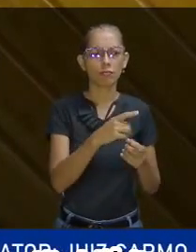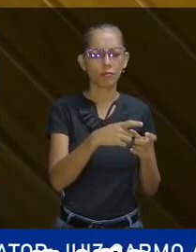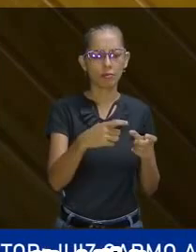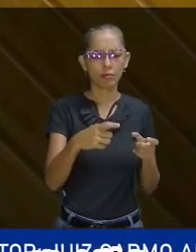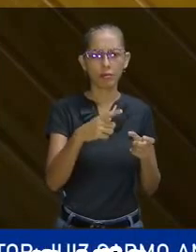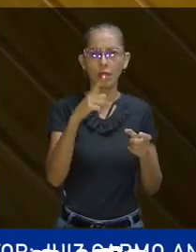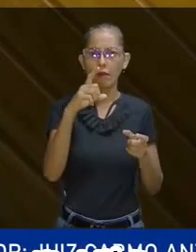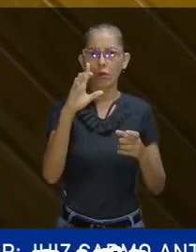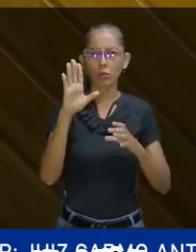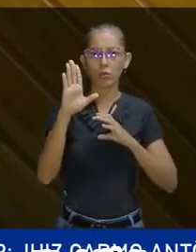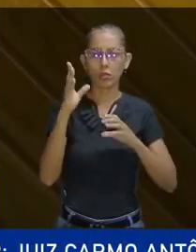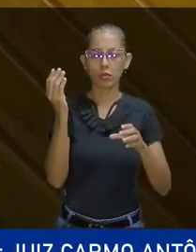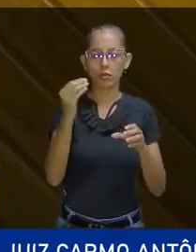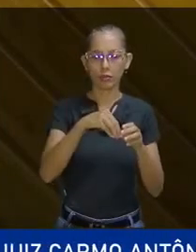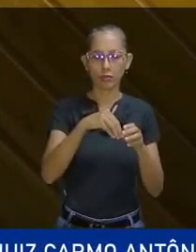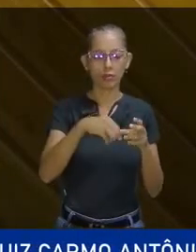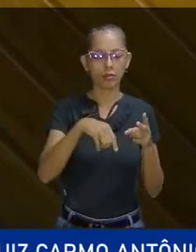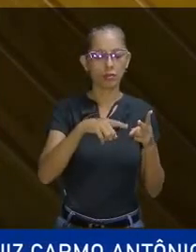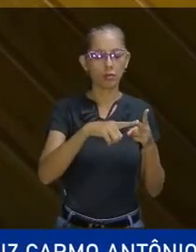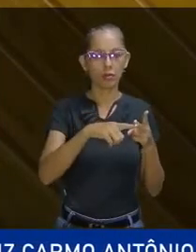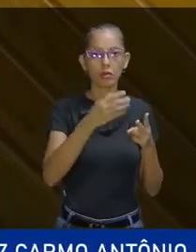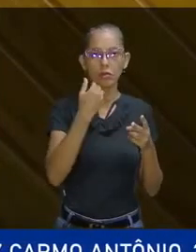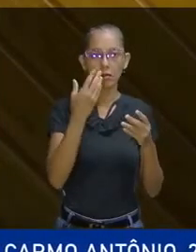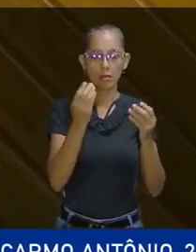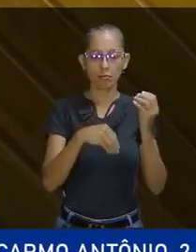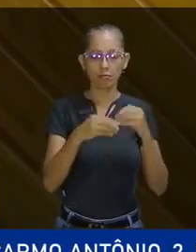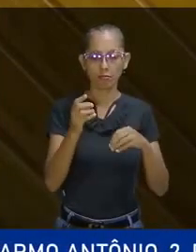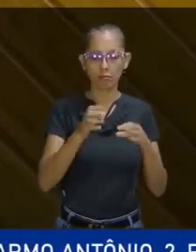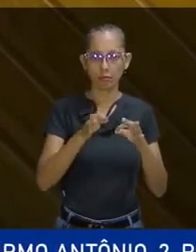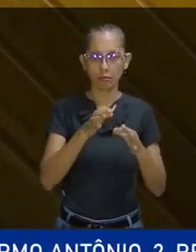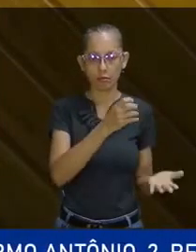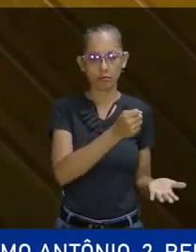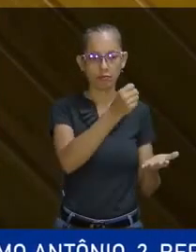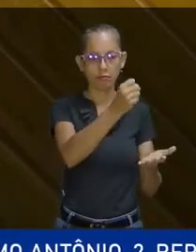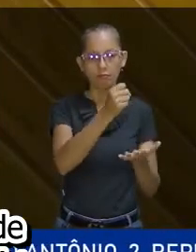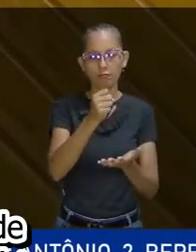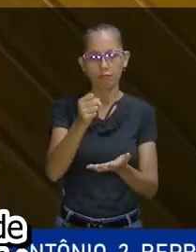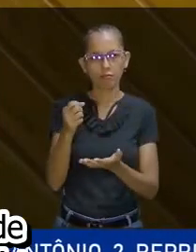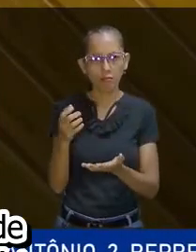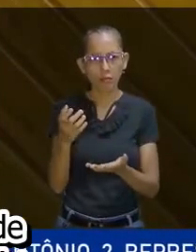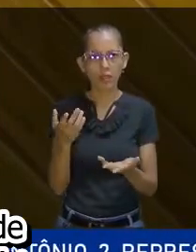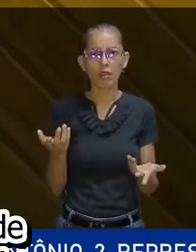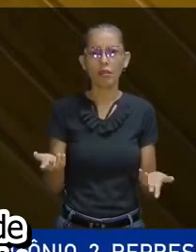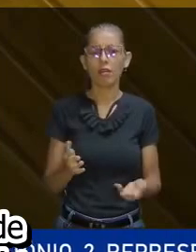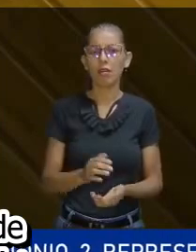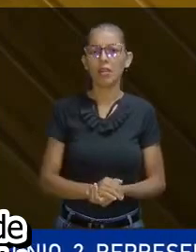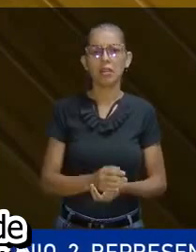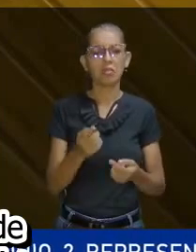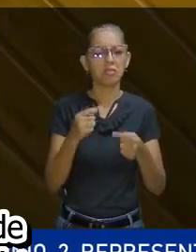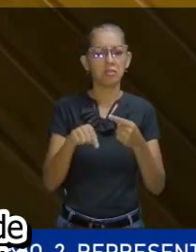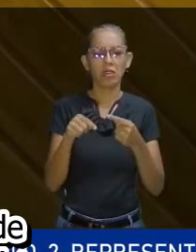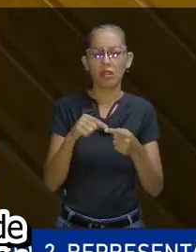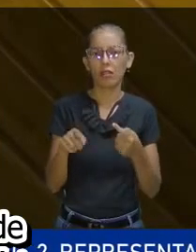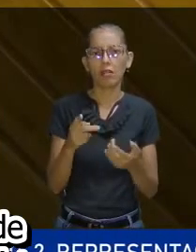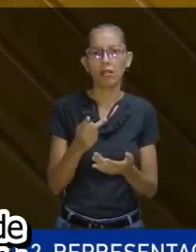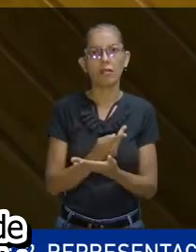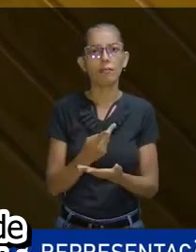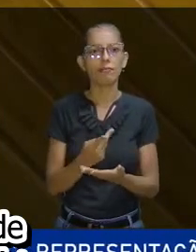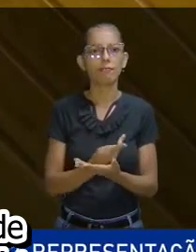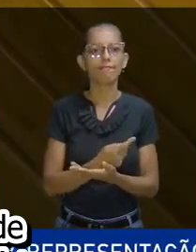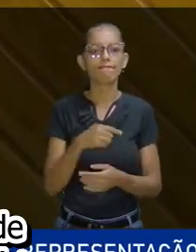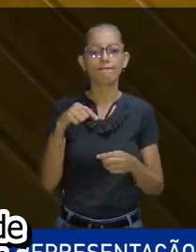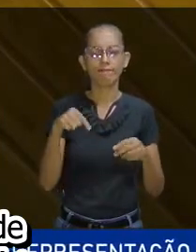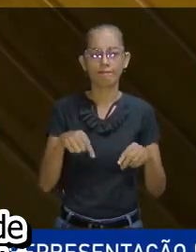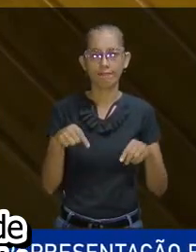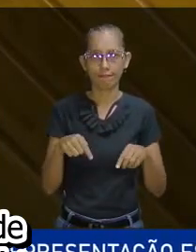si só não constitui ilícito, não constitui captação ilícita de sufrágio. Esse egrégio tribunal aqui já teve oportunidade de